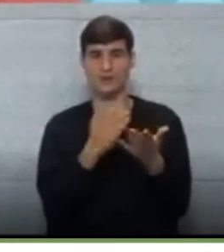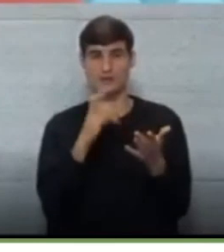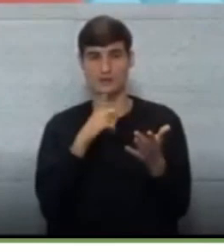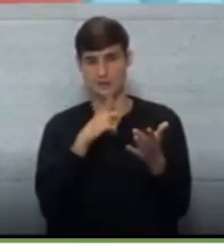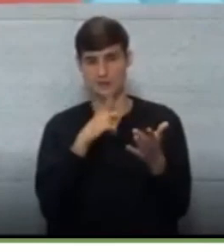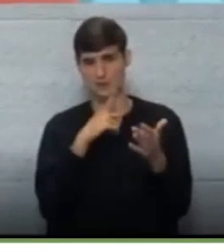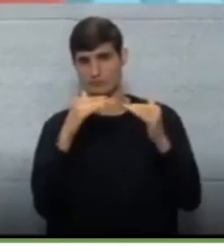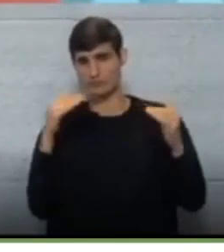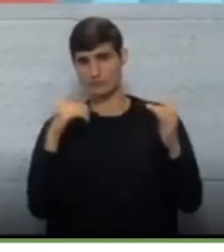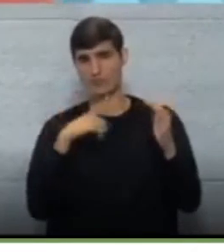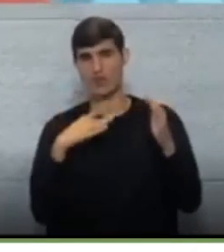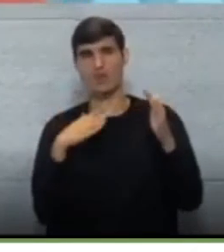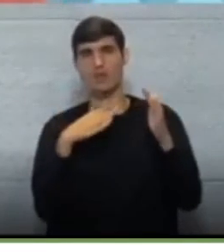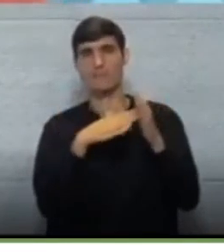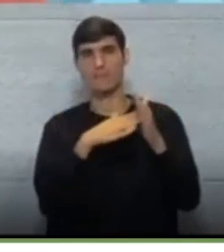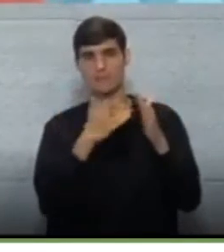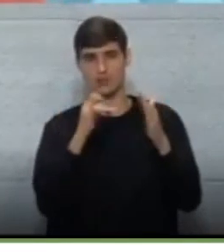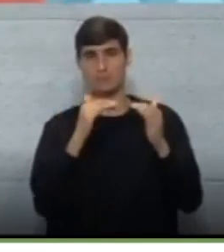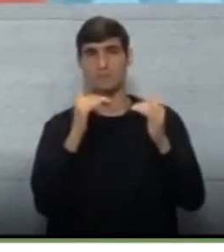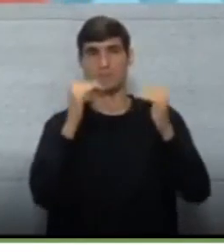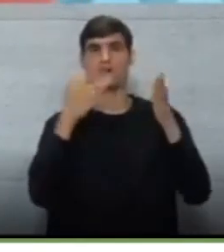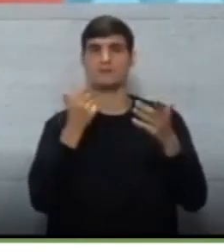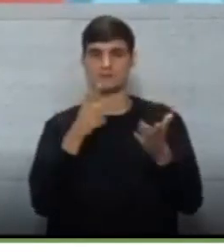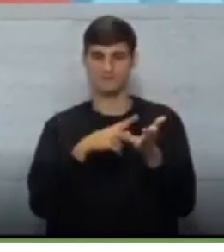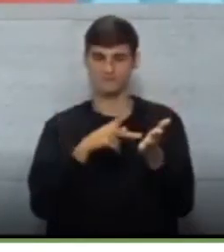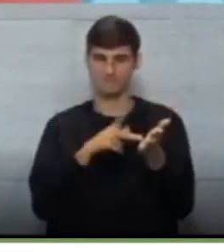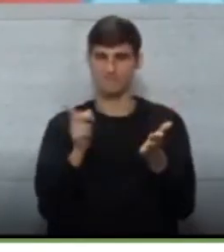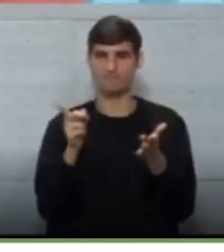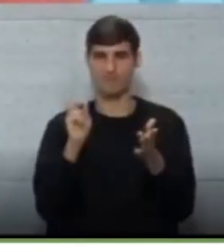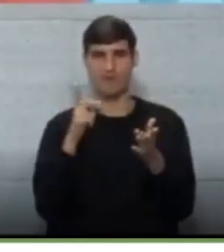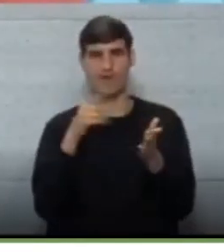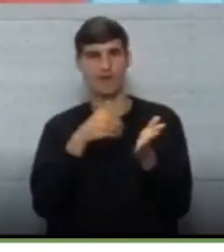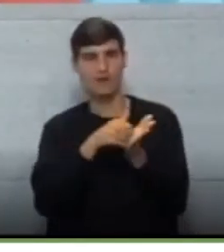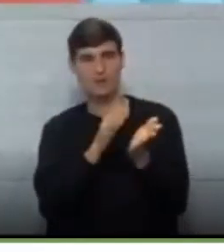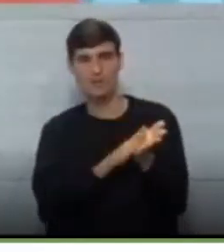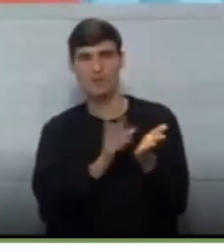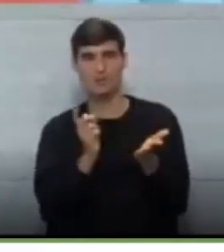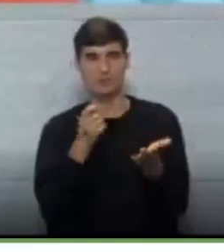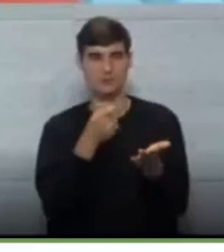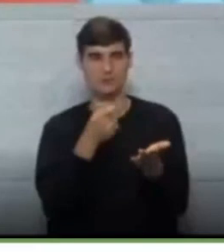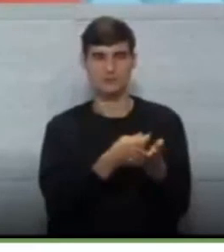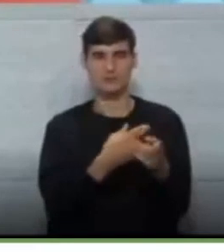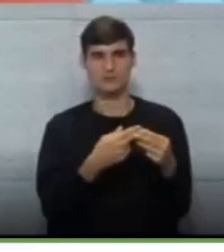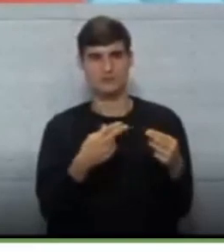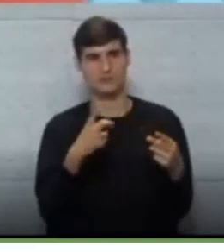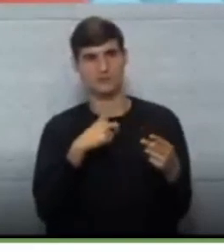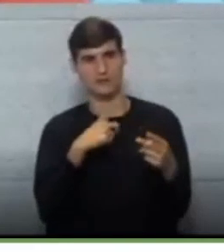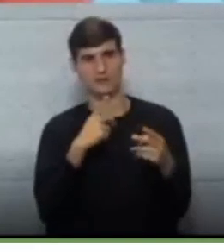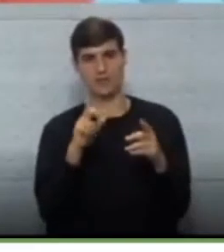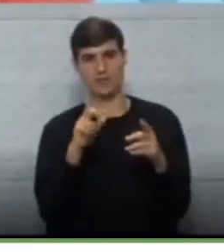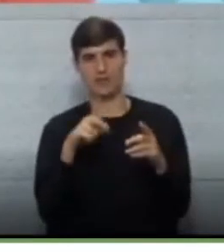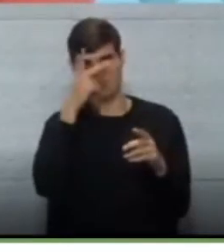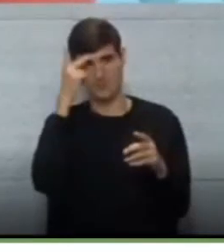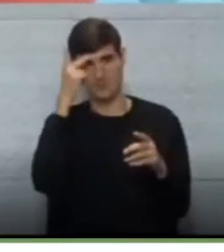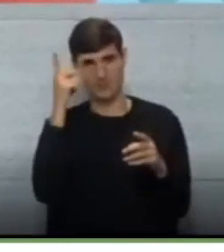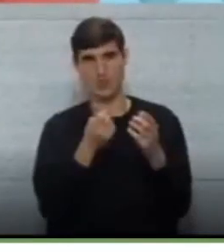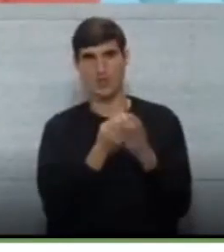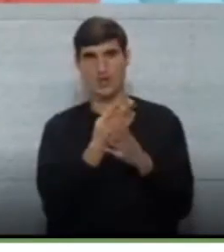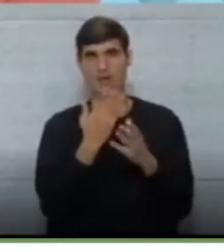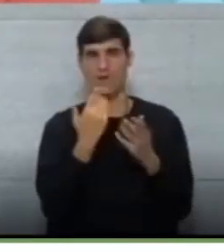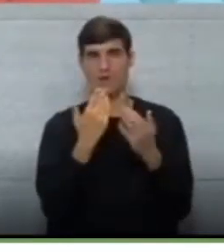uma determinada quantidade do micro-organismo para a gente ter esse valor ou trazer algum risco. Se é uma quantidade muito baixa, o risco é muito pequeno, então